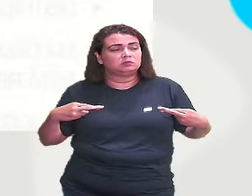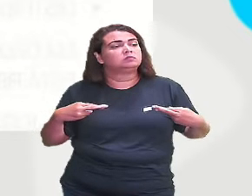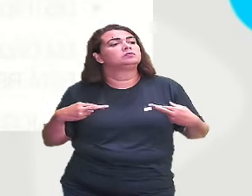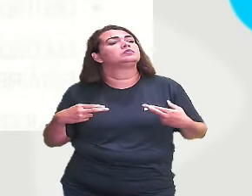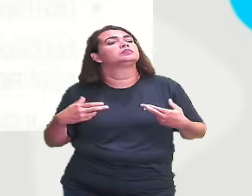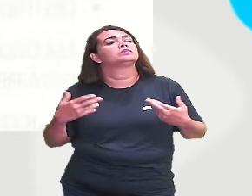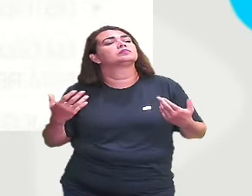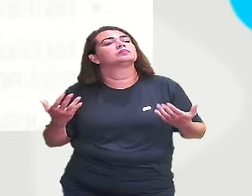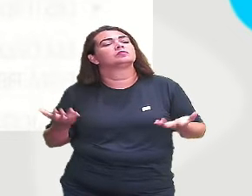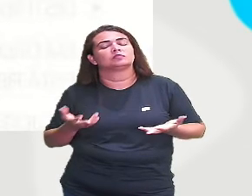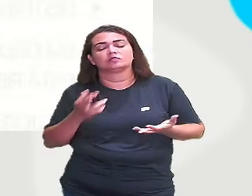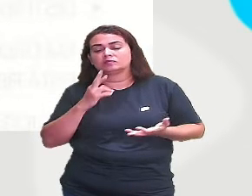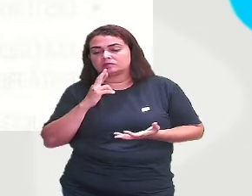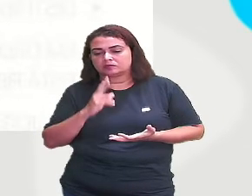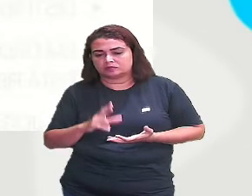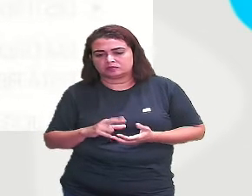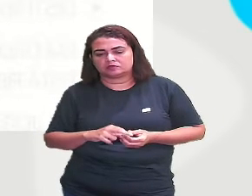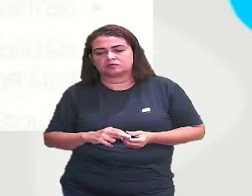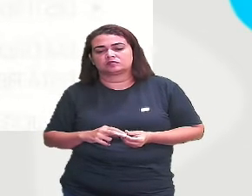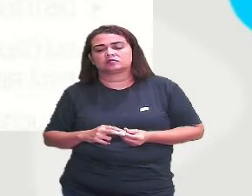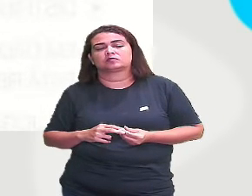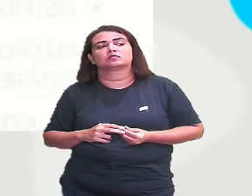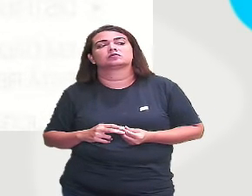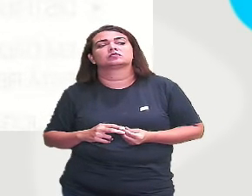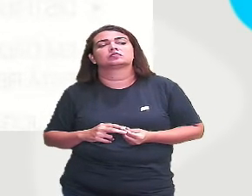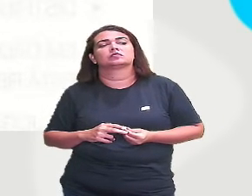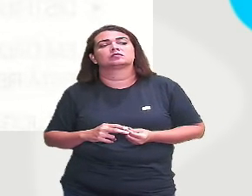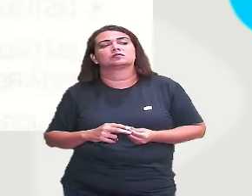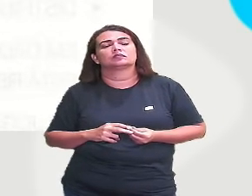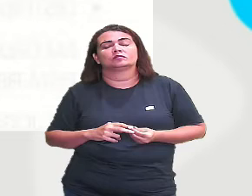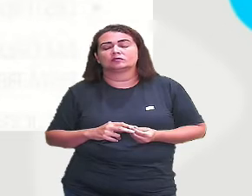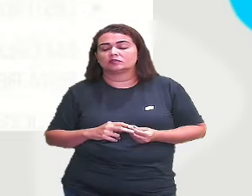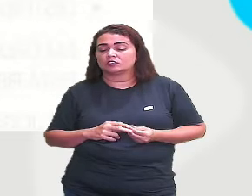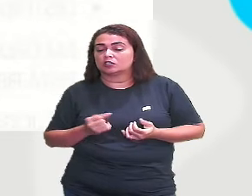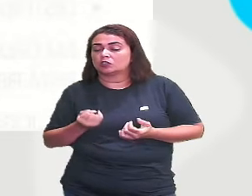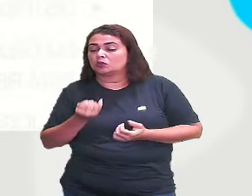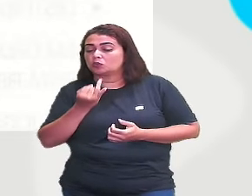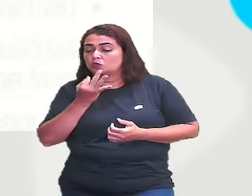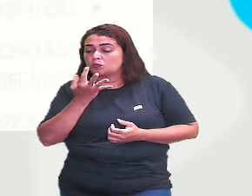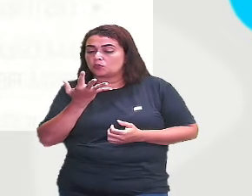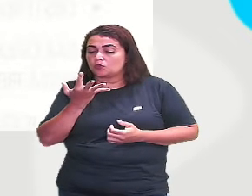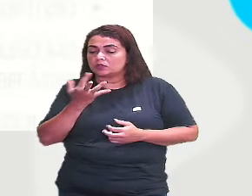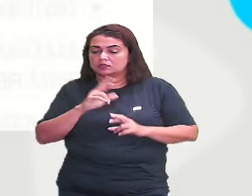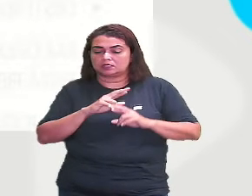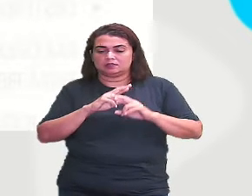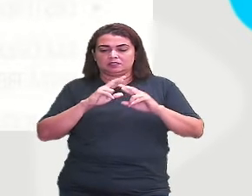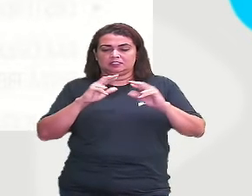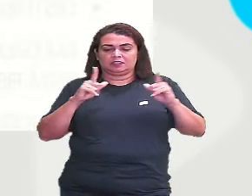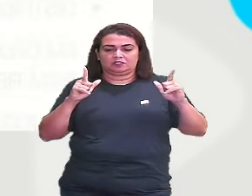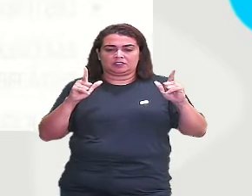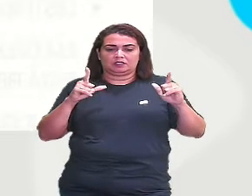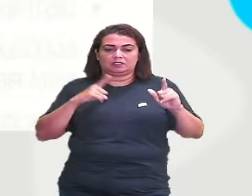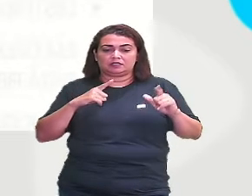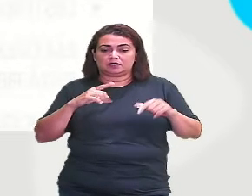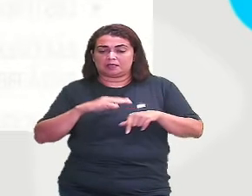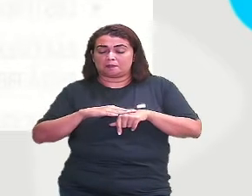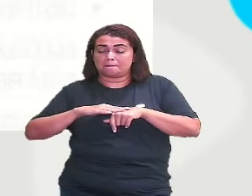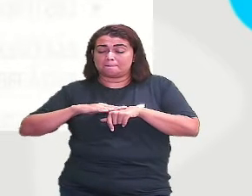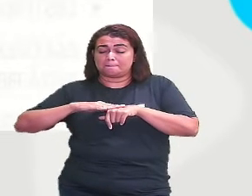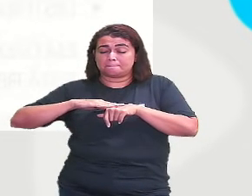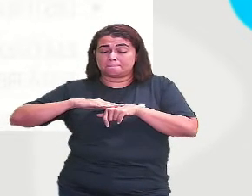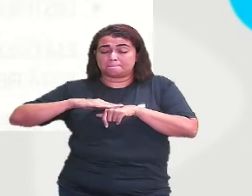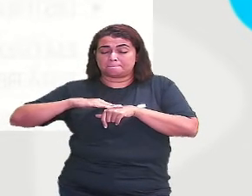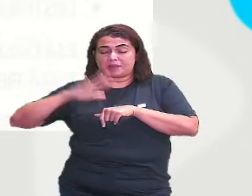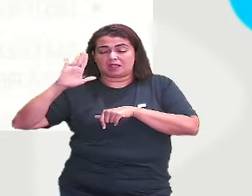essa tarefinha, nessa situação, a quantidade não foi igual. Tem mais